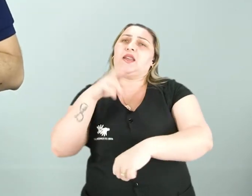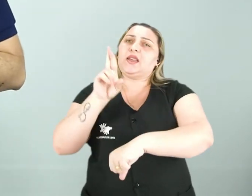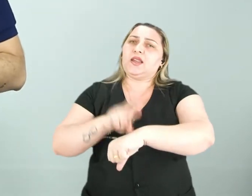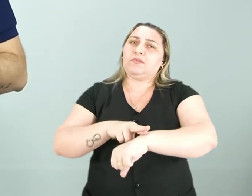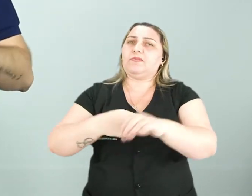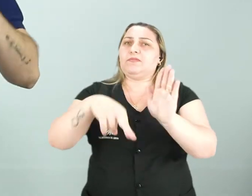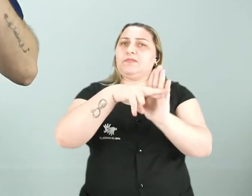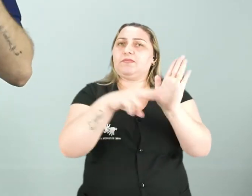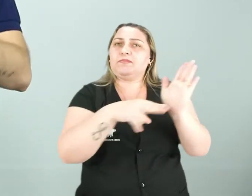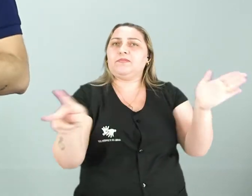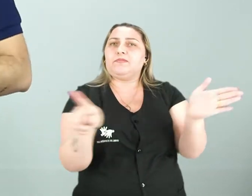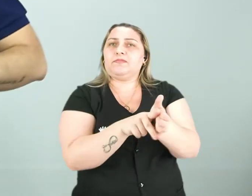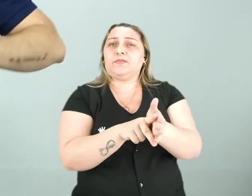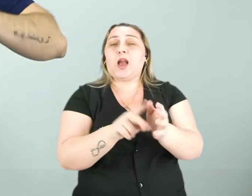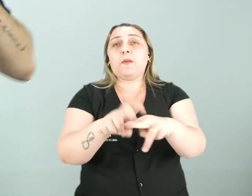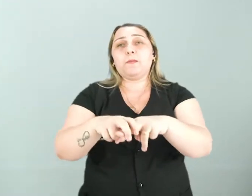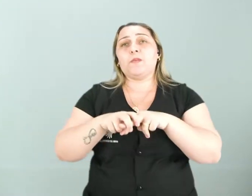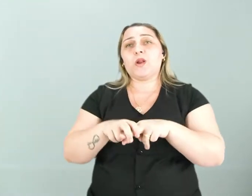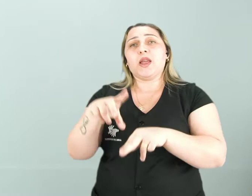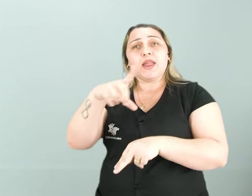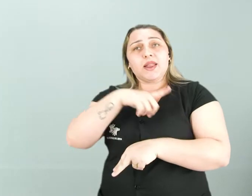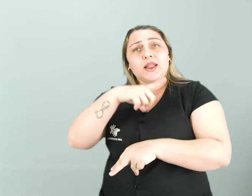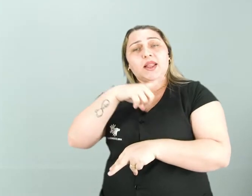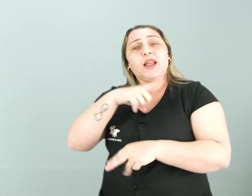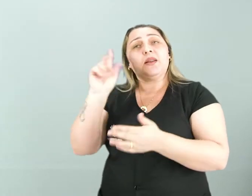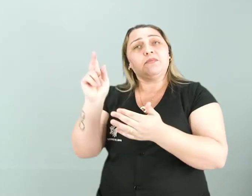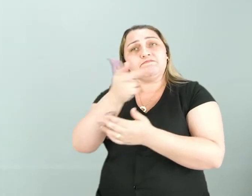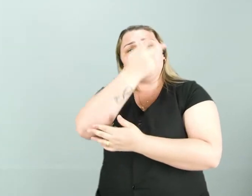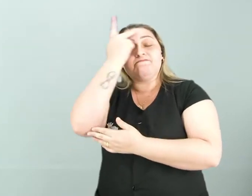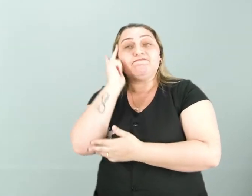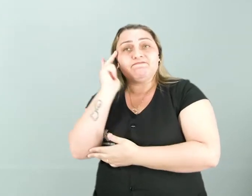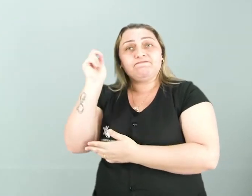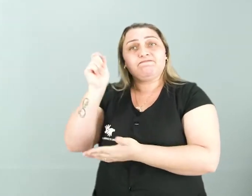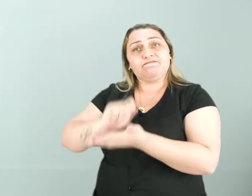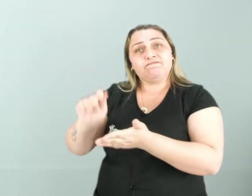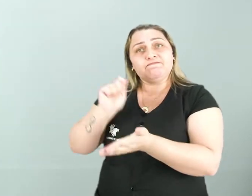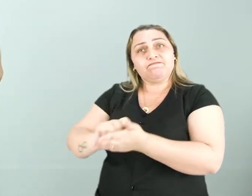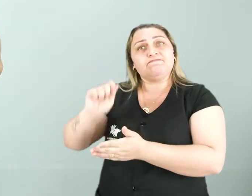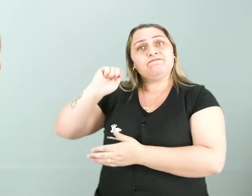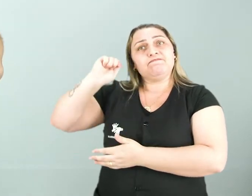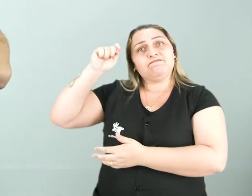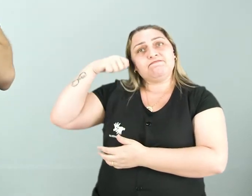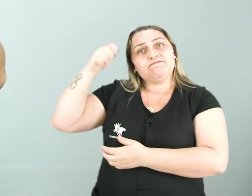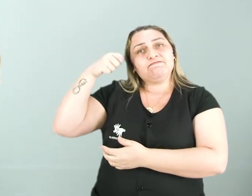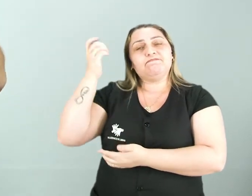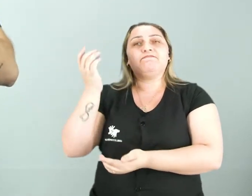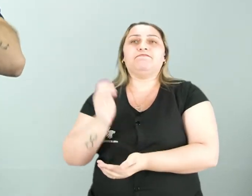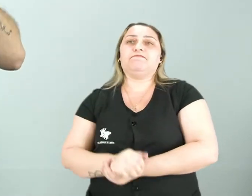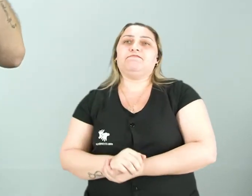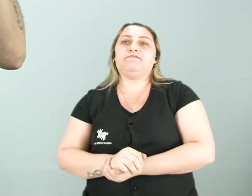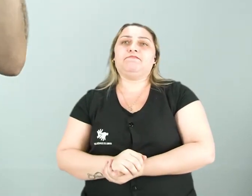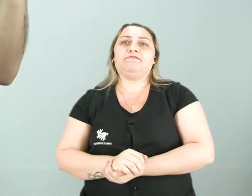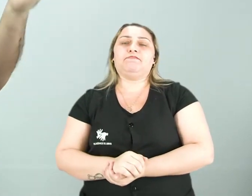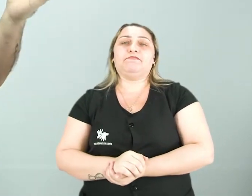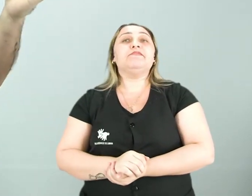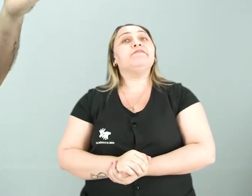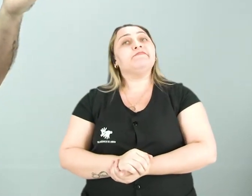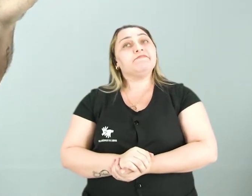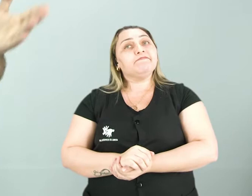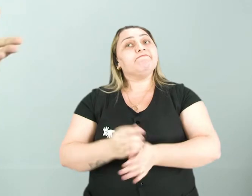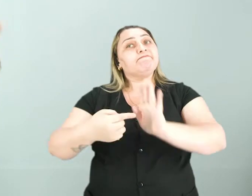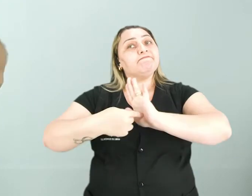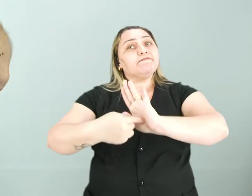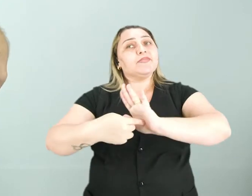rima. Por isso que tem muitas pessoas, muitos autores, muitos artistas que estão em